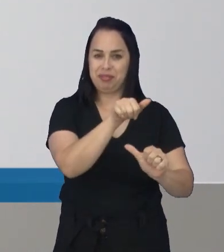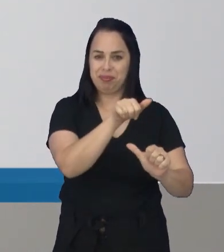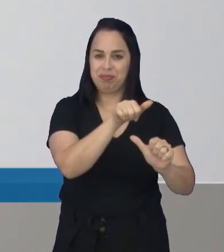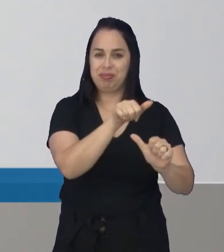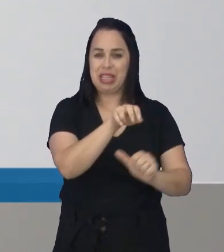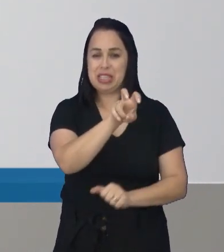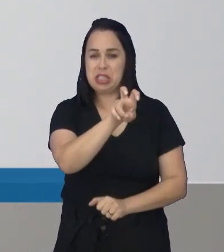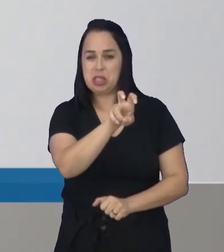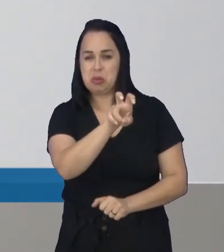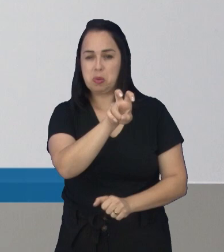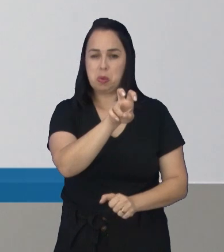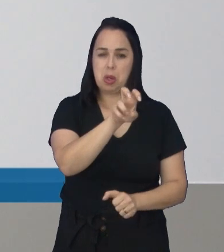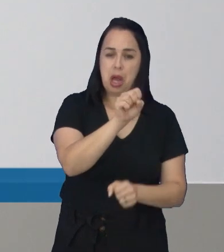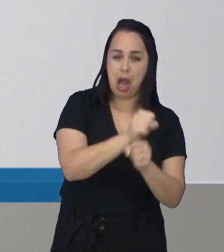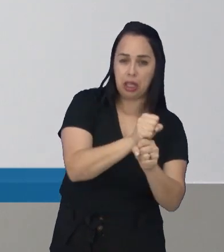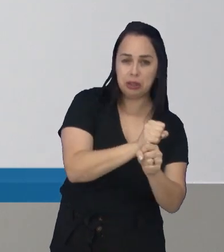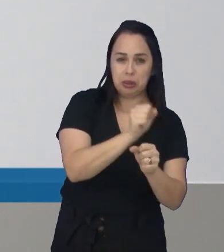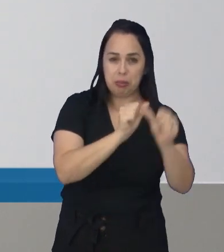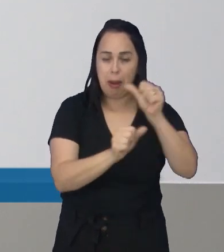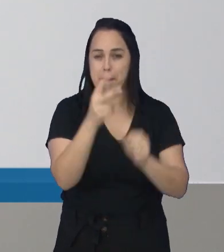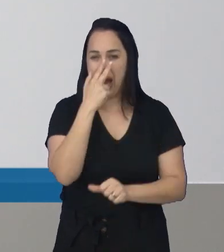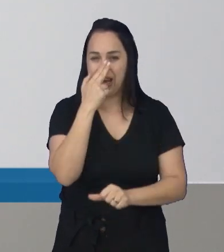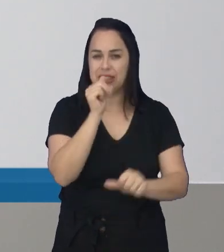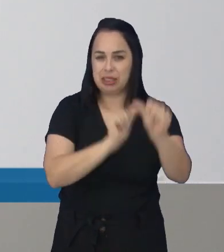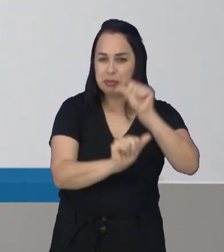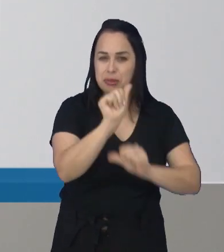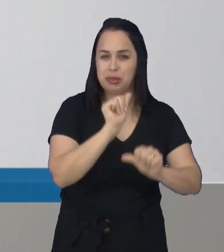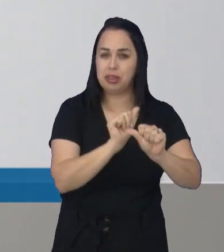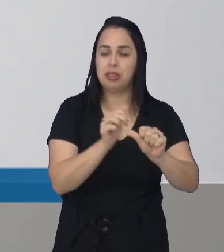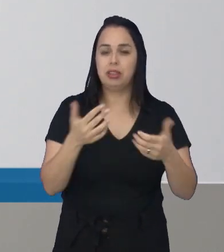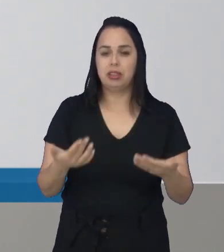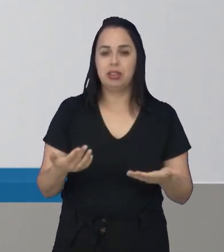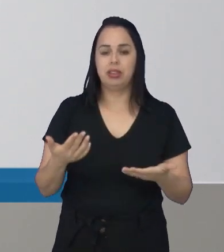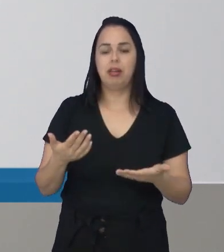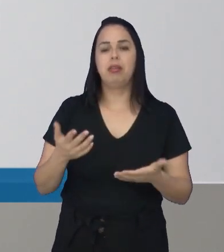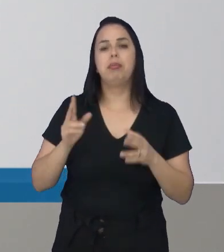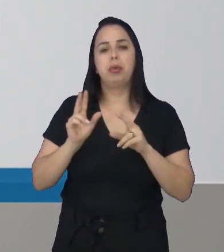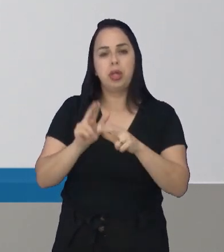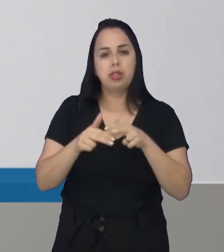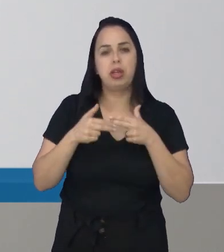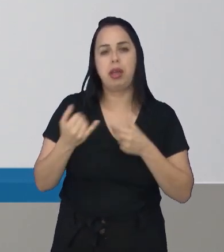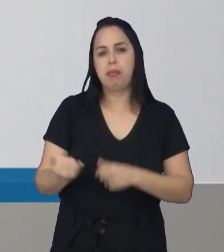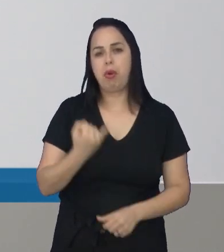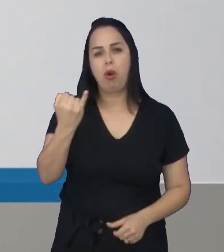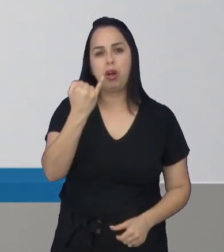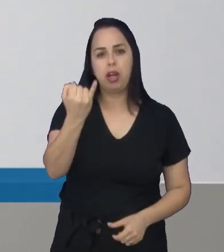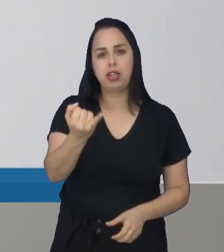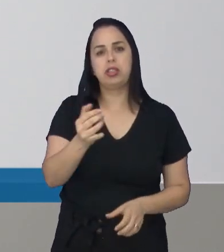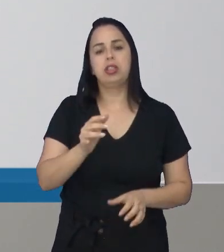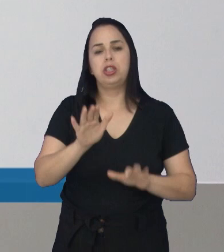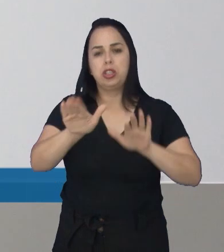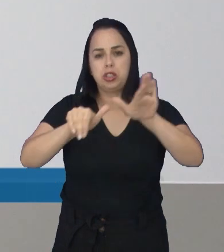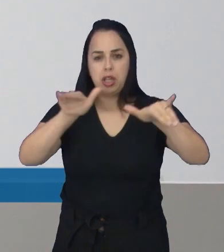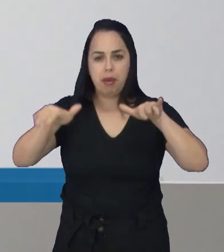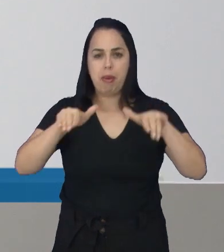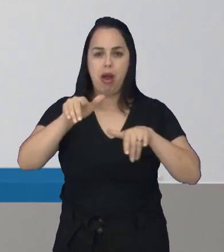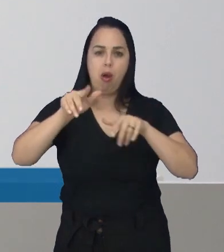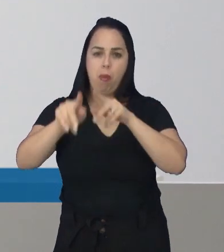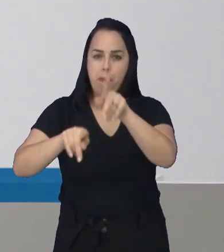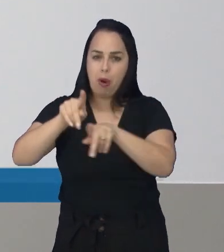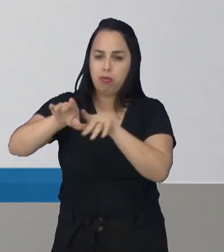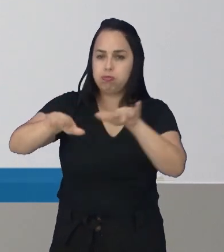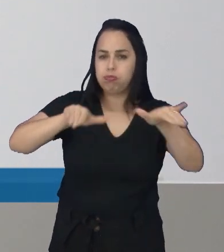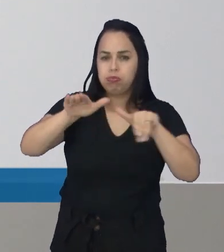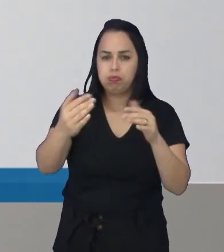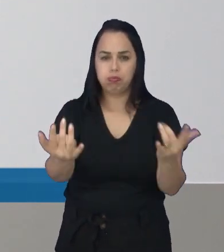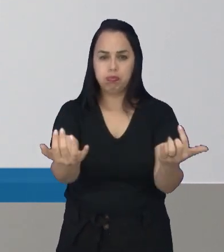é sempre necessário voltar aos olhos com a população né ouvir a população assim